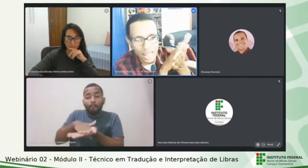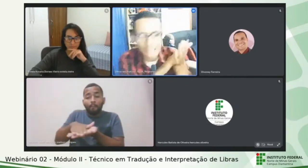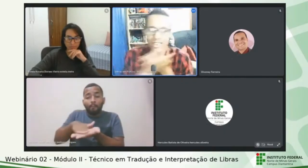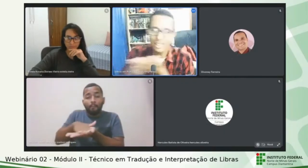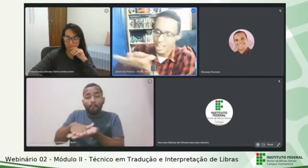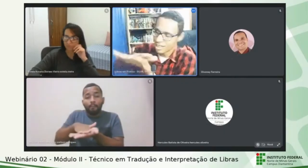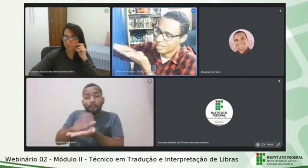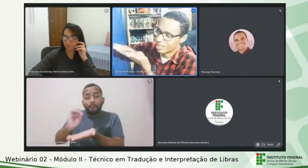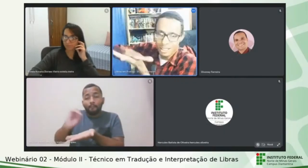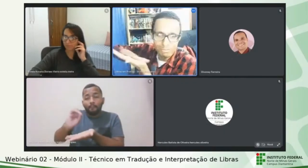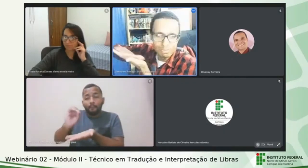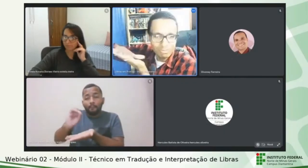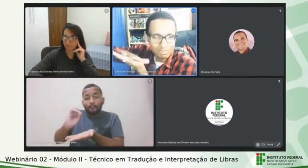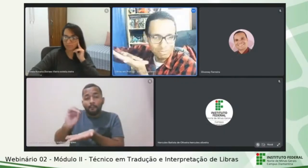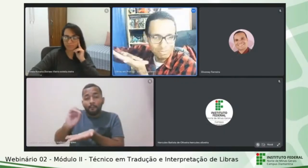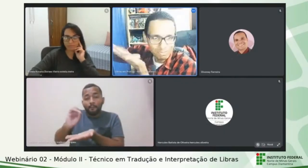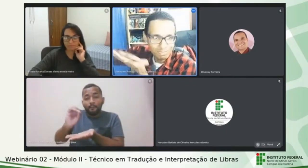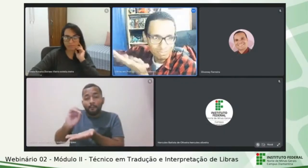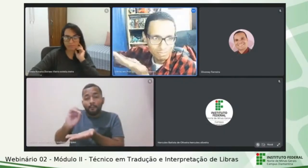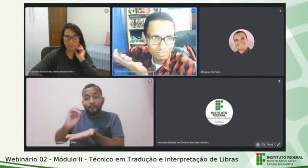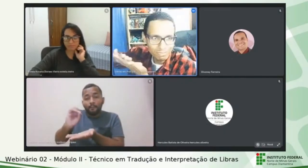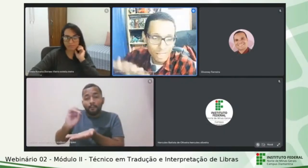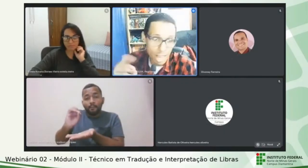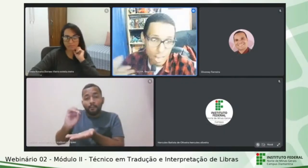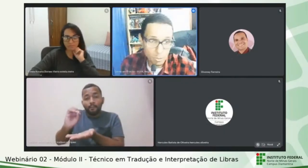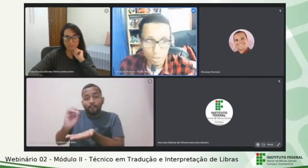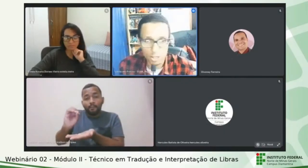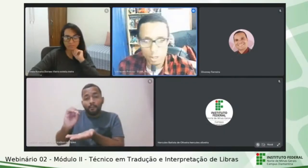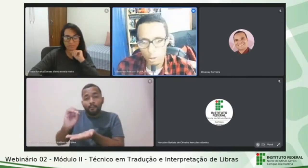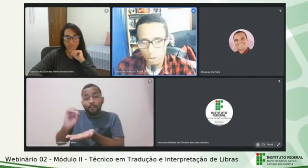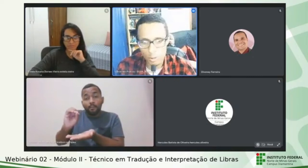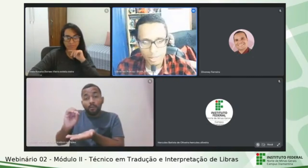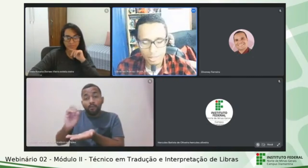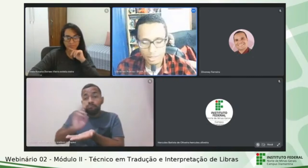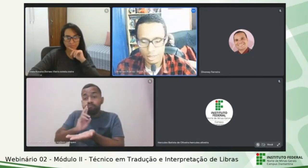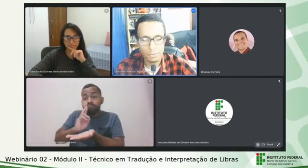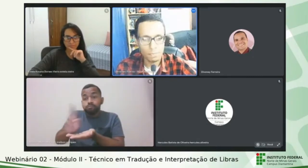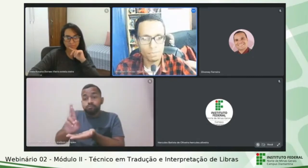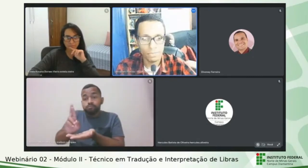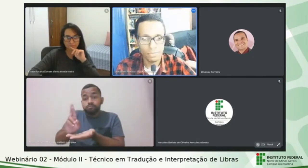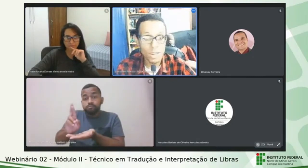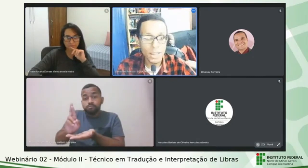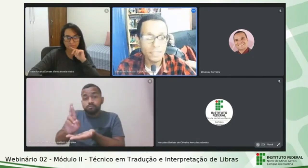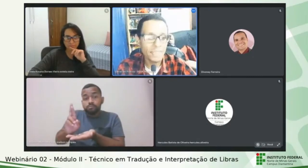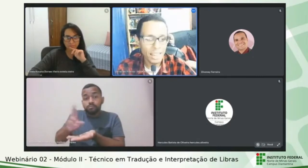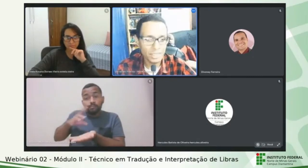tem nada, né? E a resposta do português